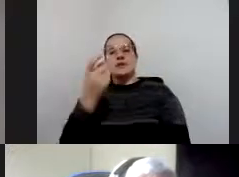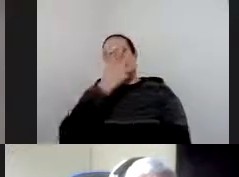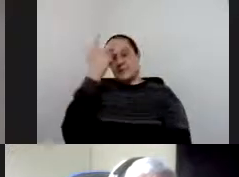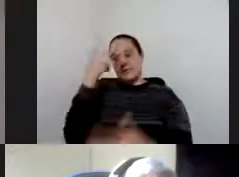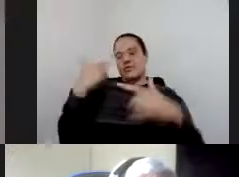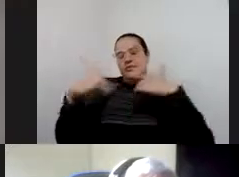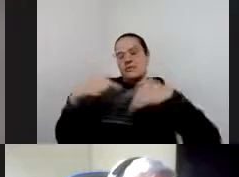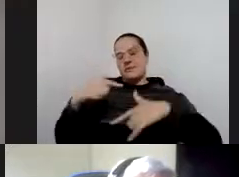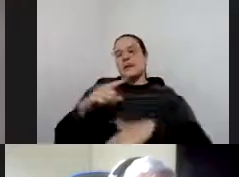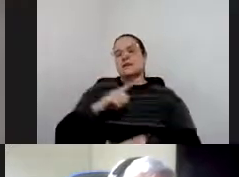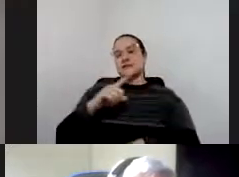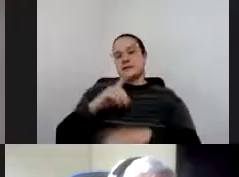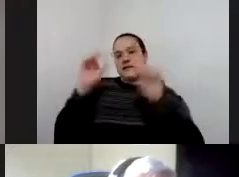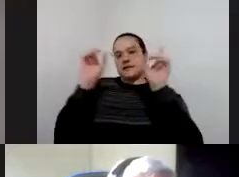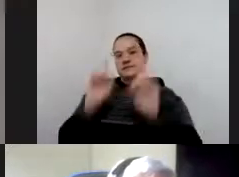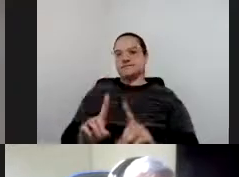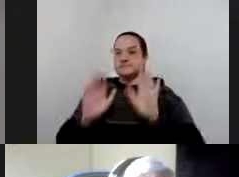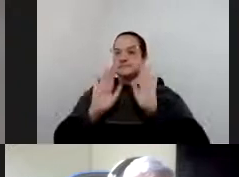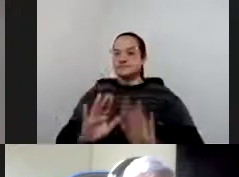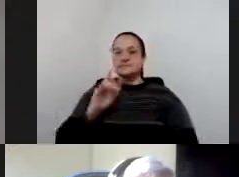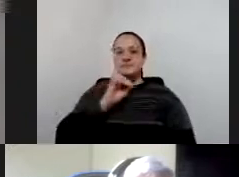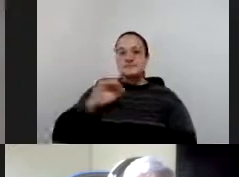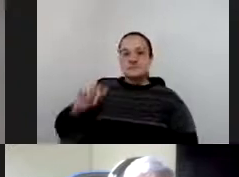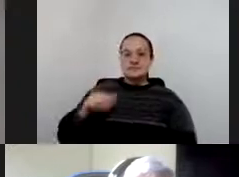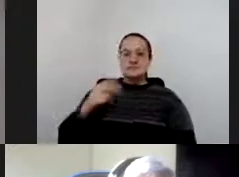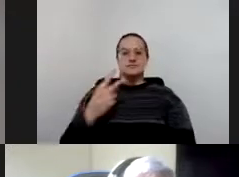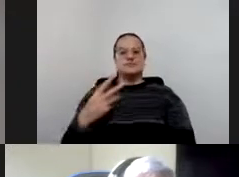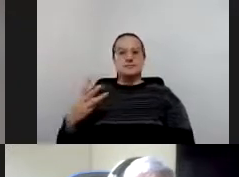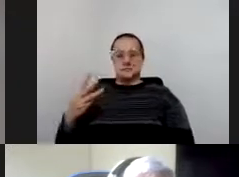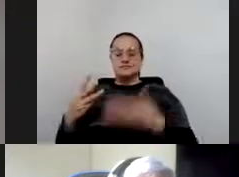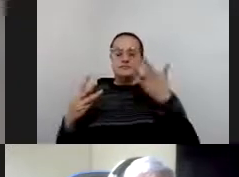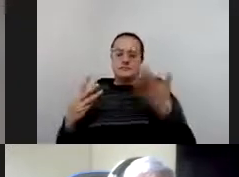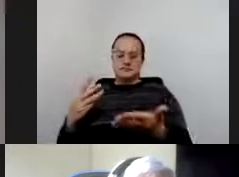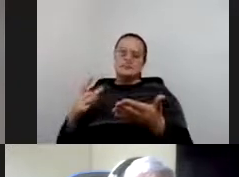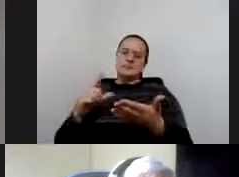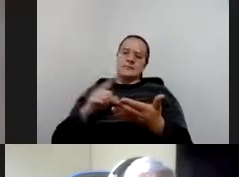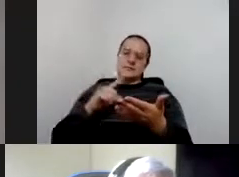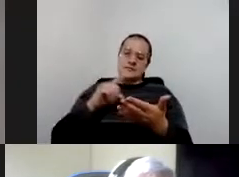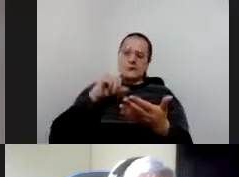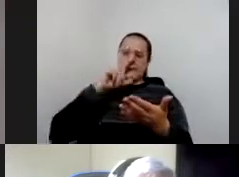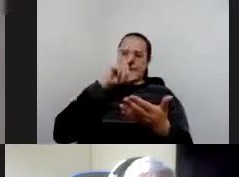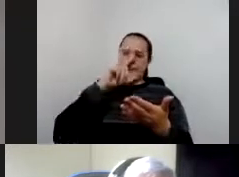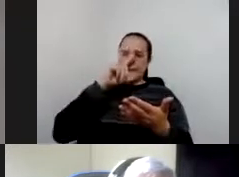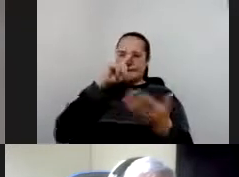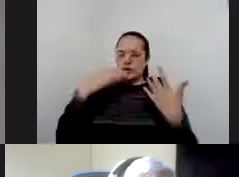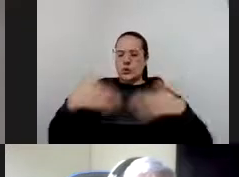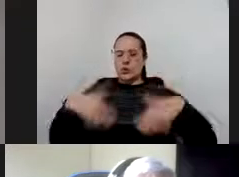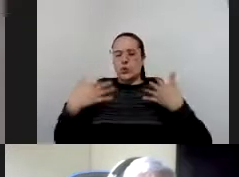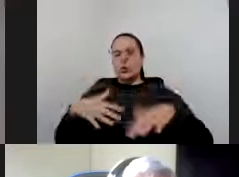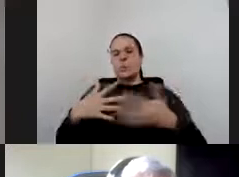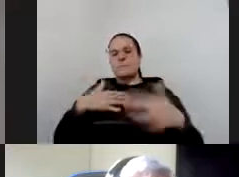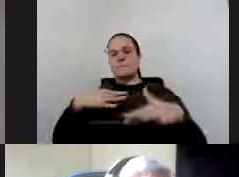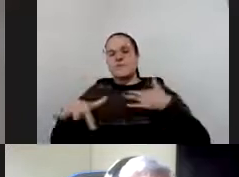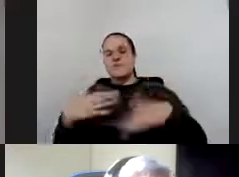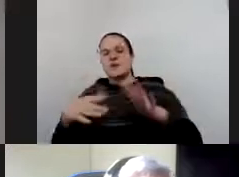deficiência. Mas neste dia 23, nesta mesa, os perigos que ameaçam o movimento de inclusão, os direitos